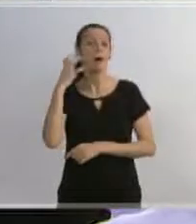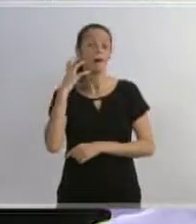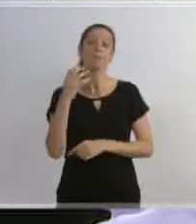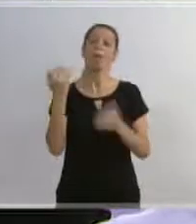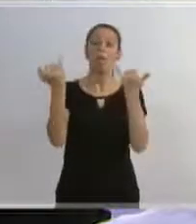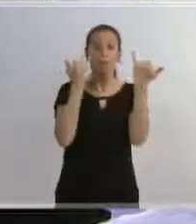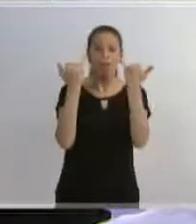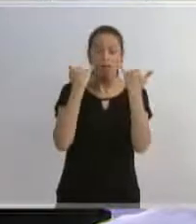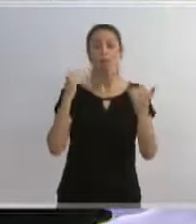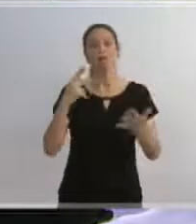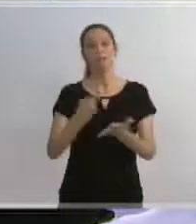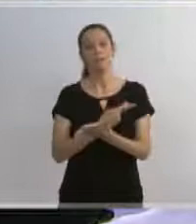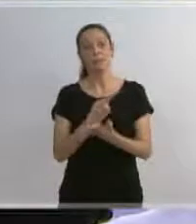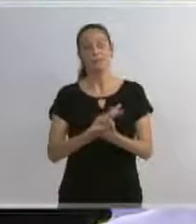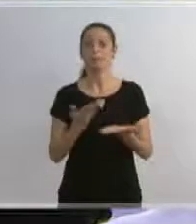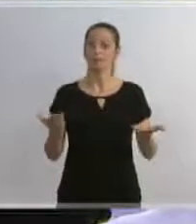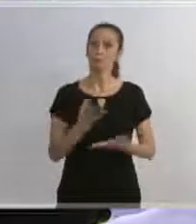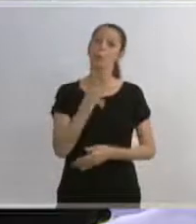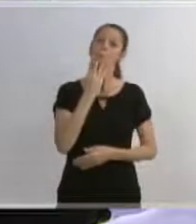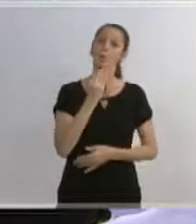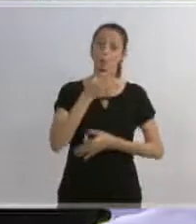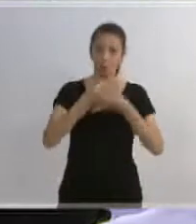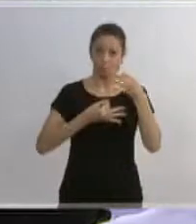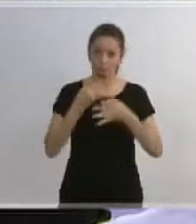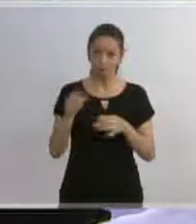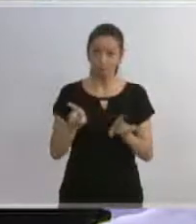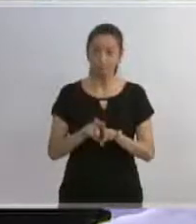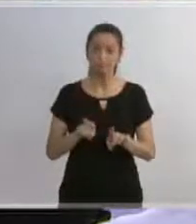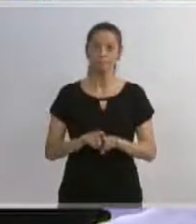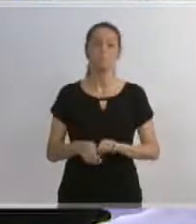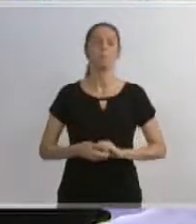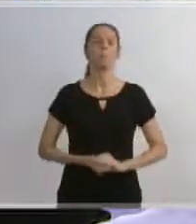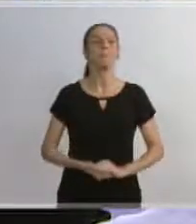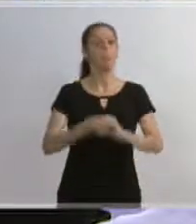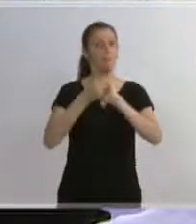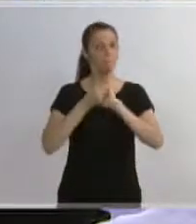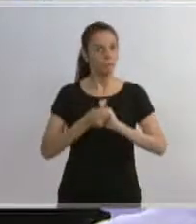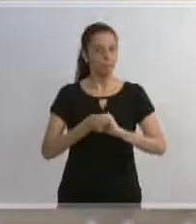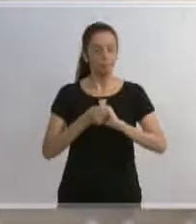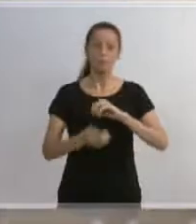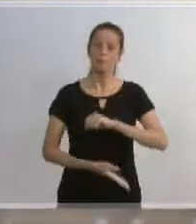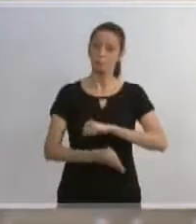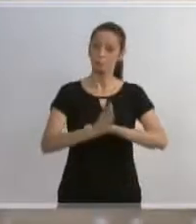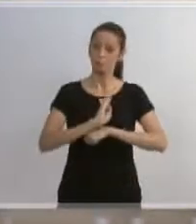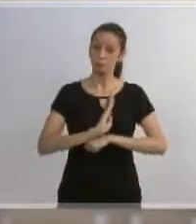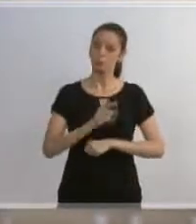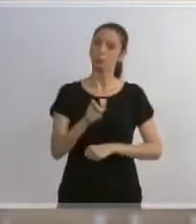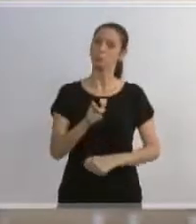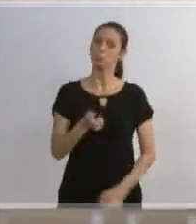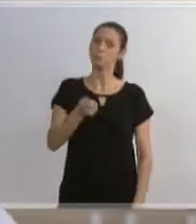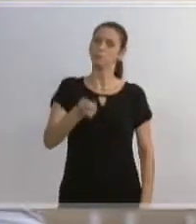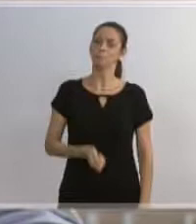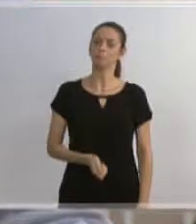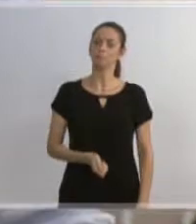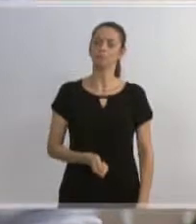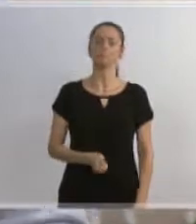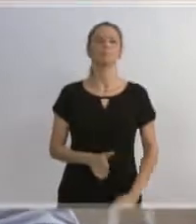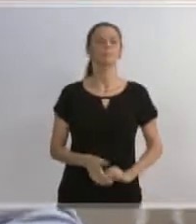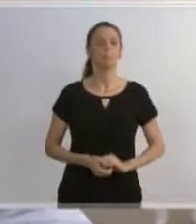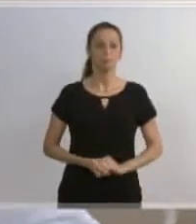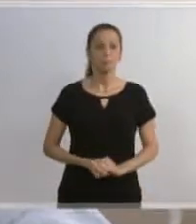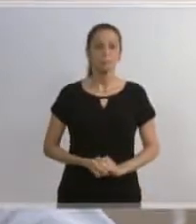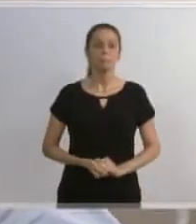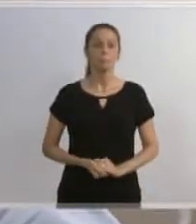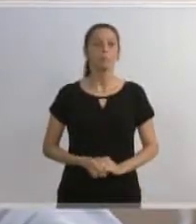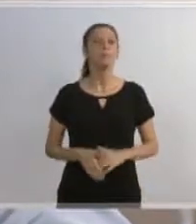de uma parte, também a parte, vereador Bruno Cunha. Parabéns, vereador Zeca Bombeiro, pelo posicionamento. Eu sempre digo o seguinte, a partir do momento que